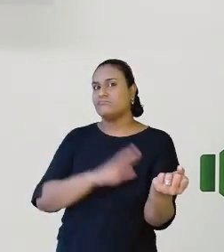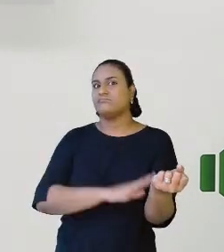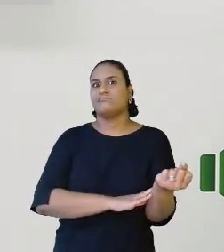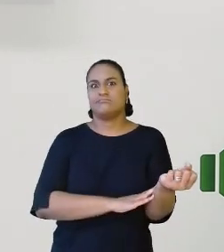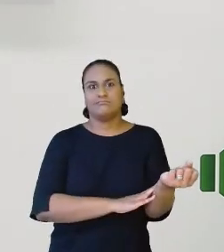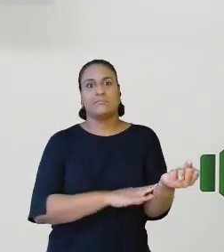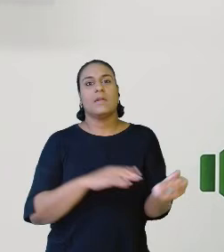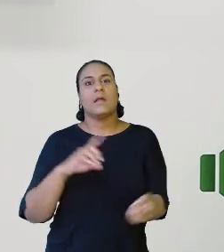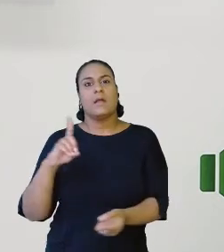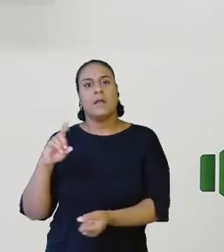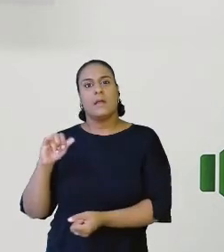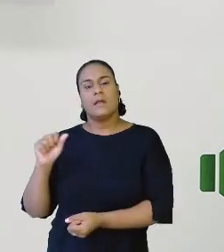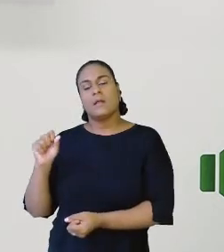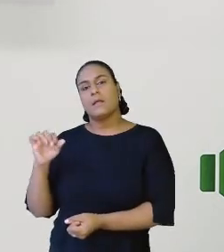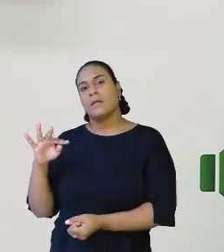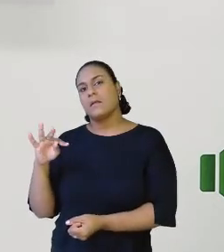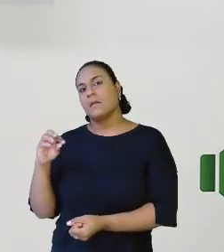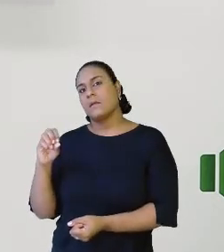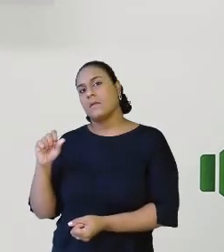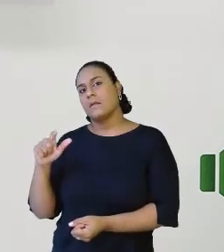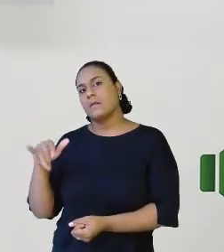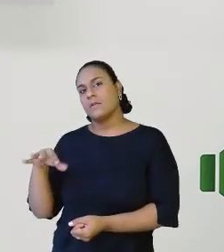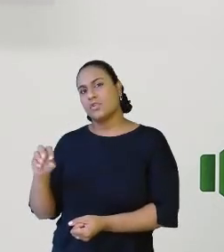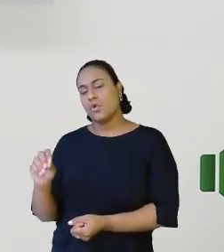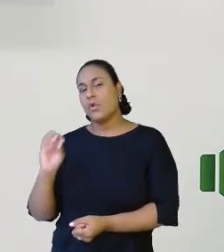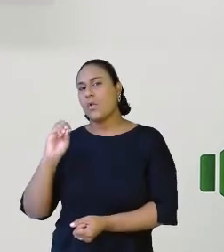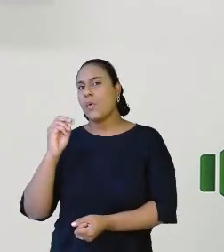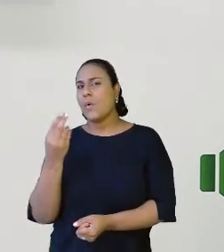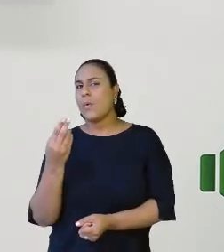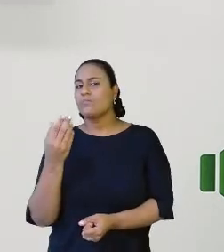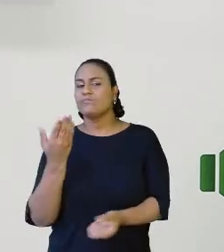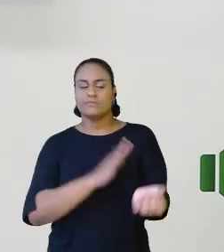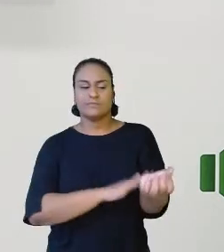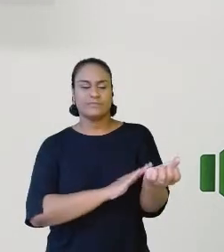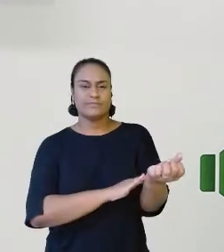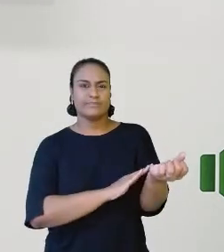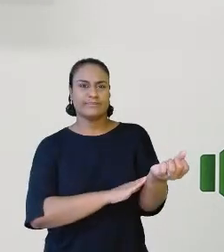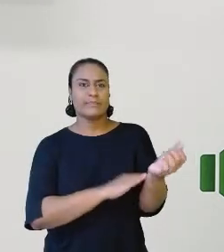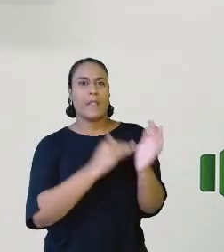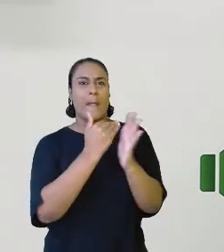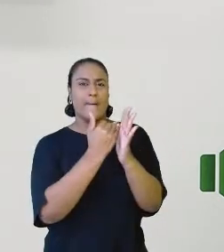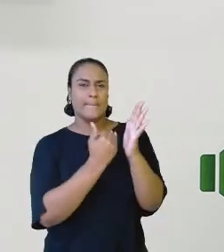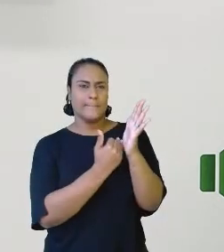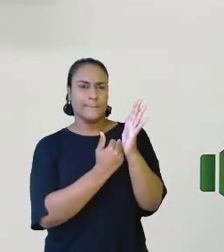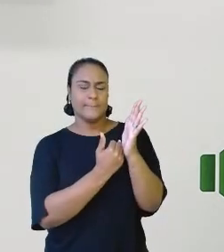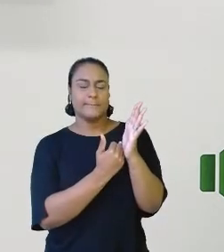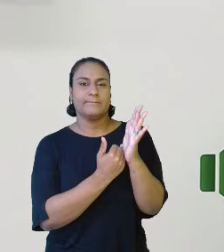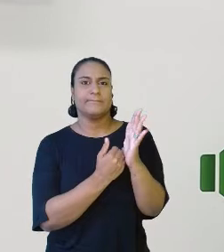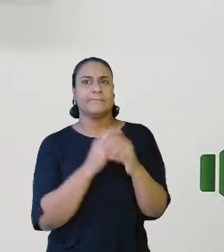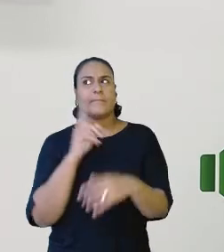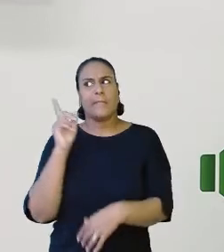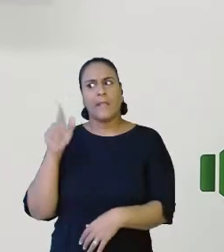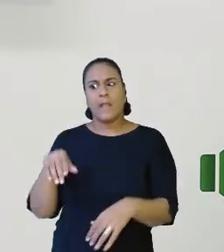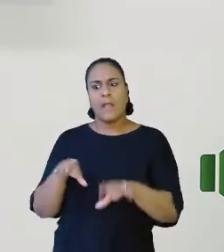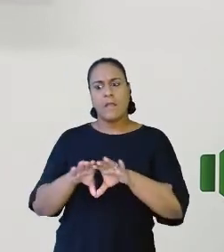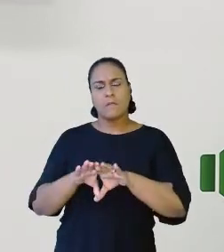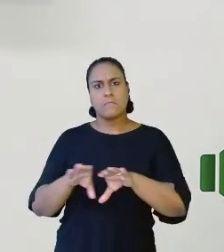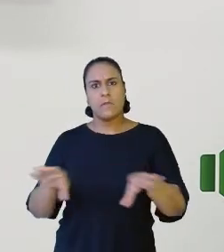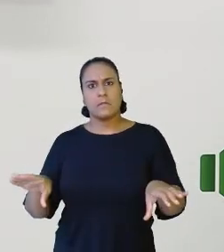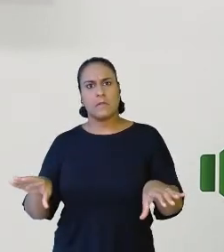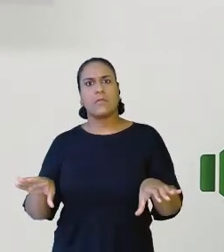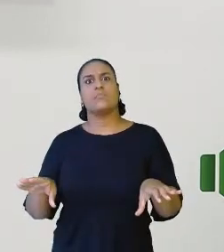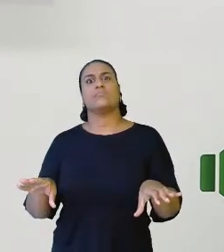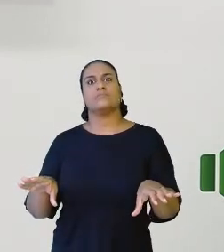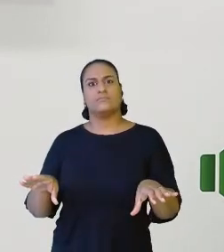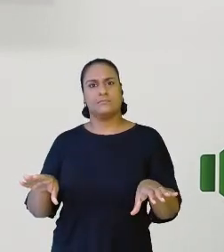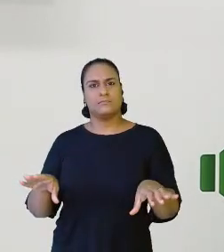diastólica, ou pressão mínima. Então, essa é o padrão que é